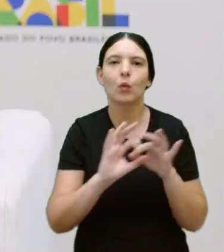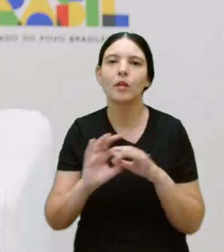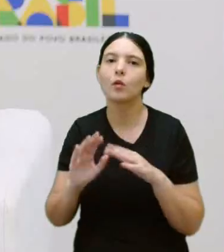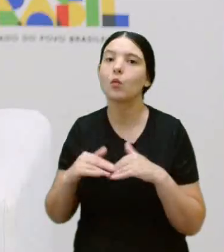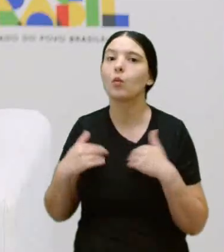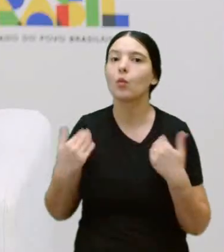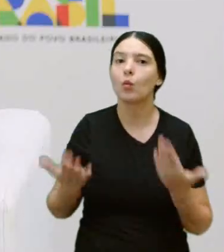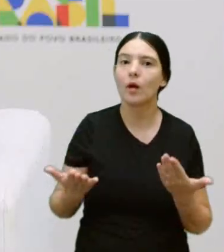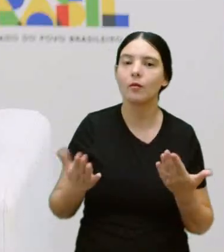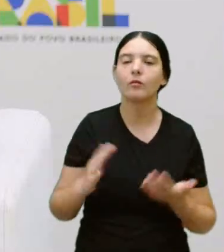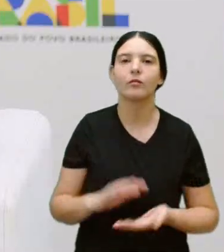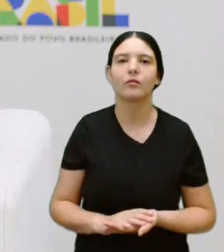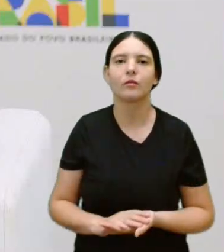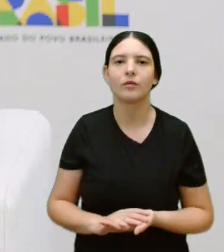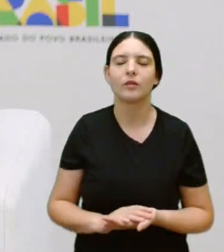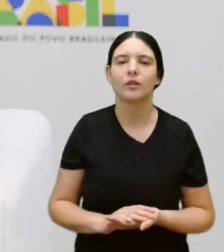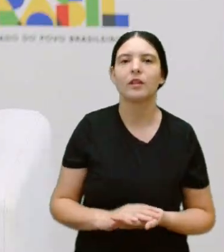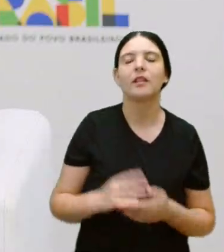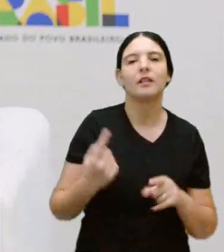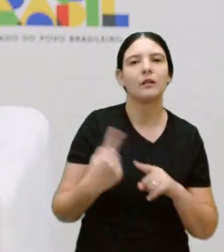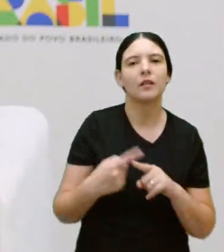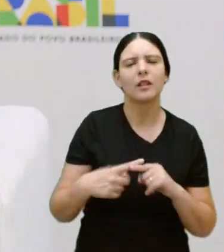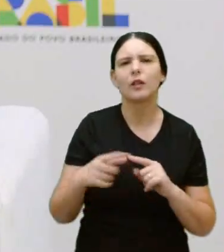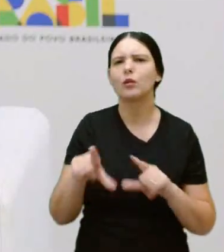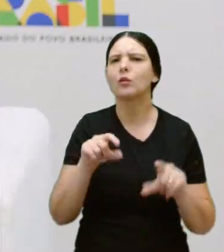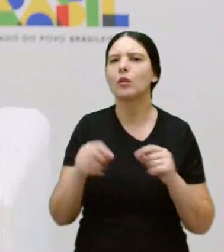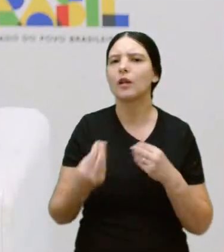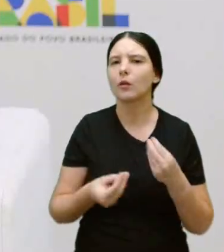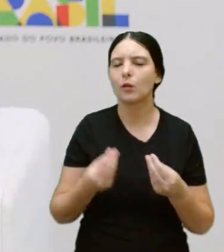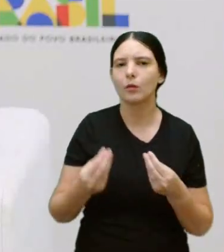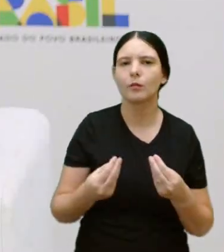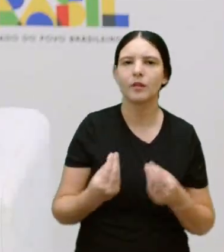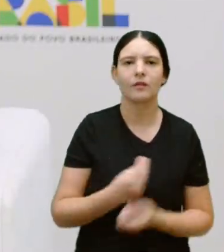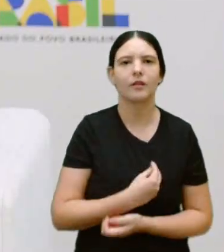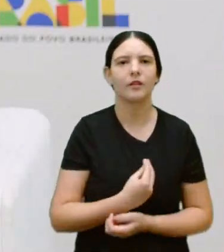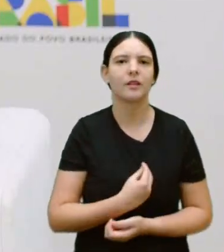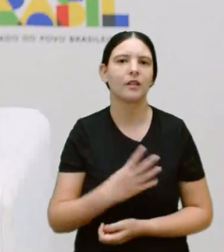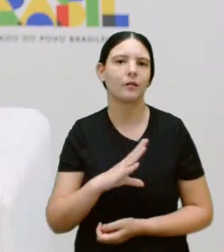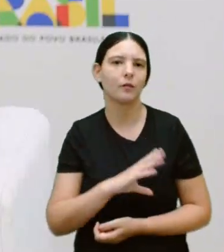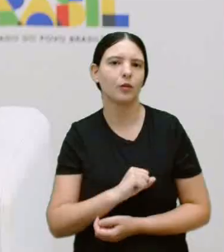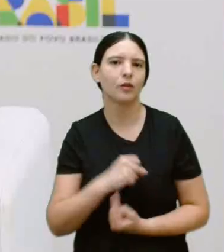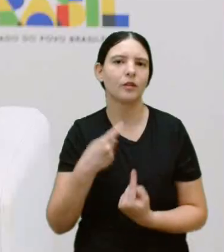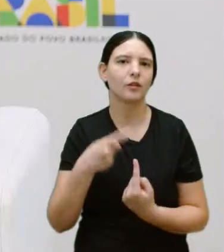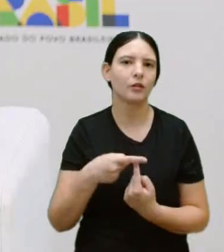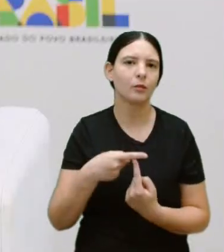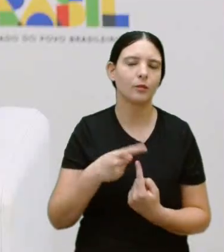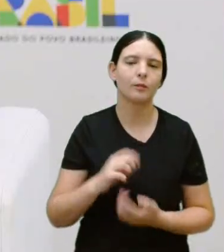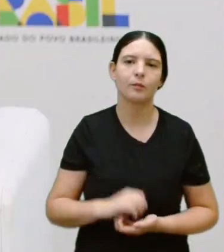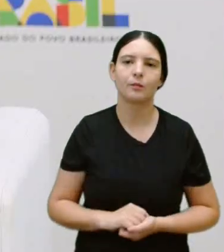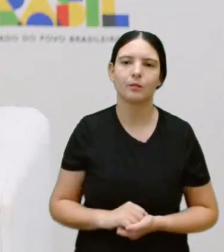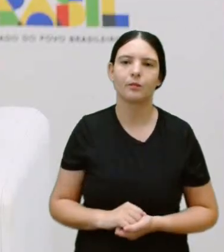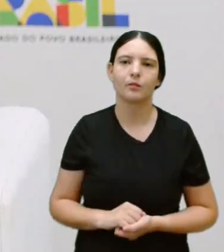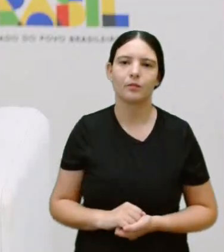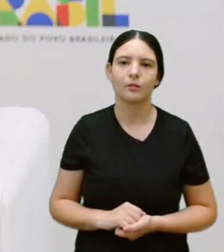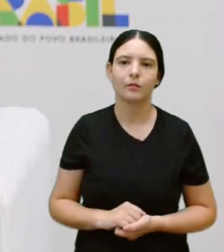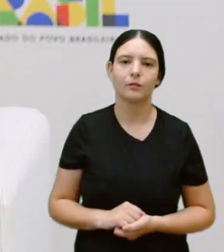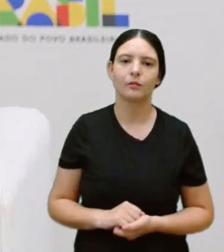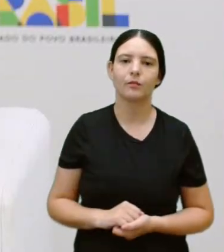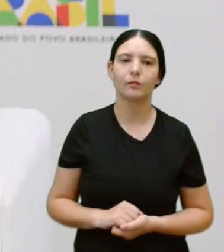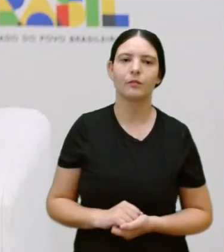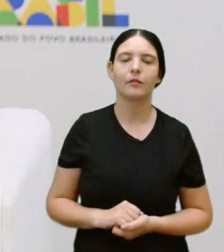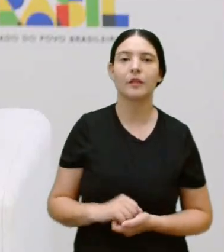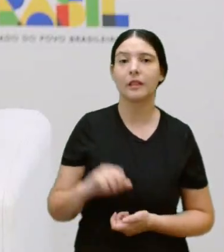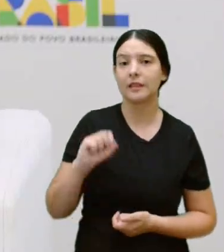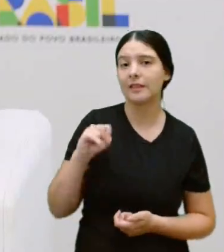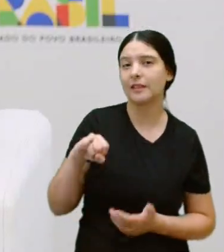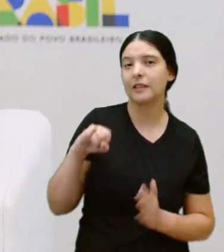são as minhas condições de escolher uma vivência amorosa, um tipo. Numa certa leitura